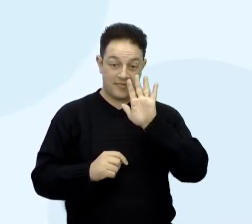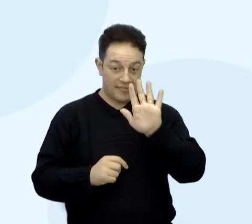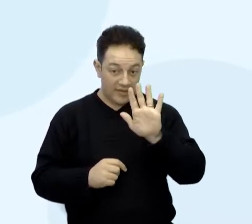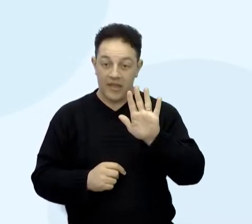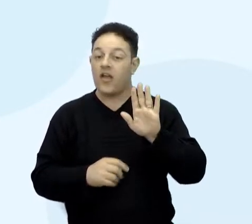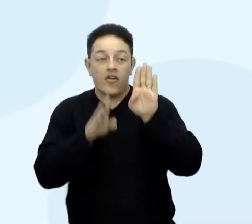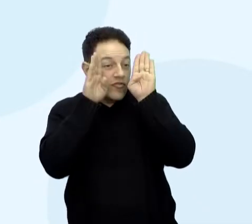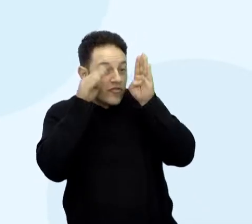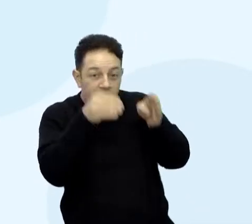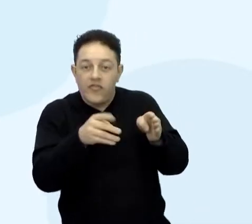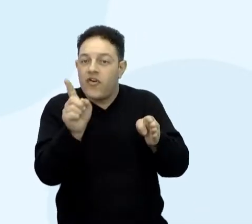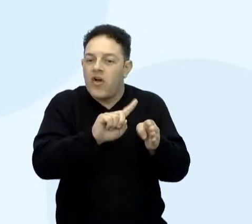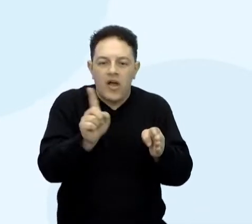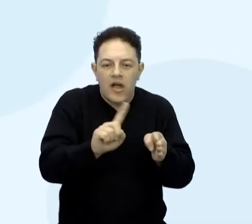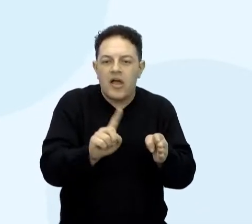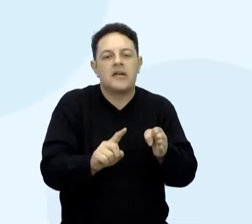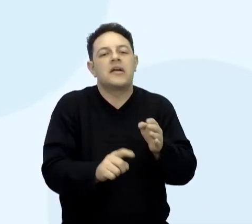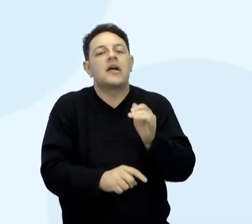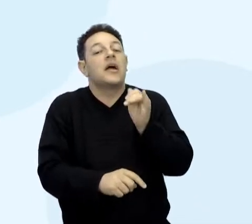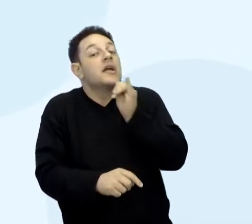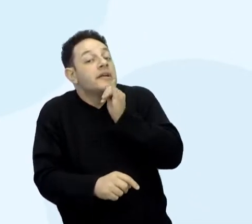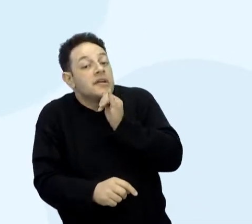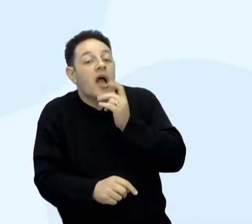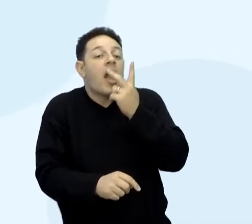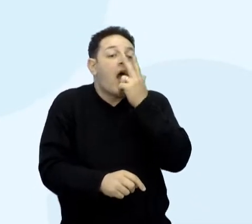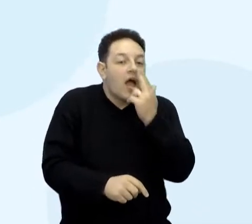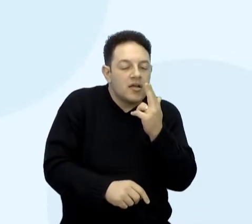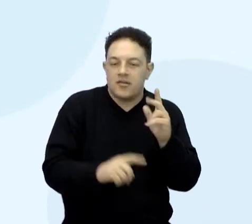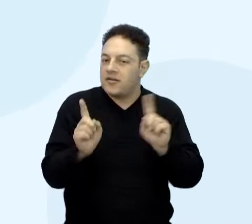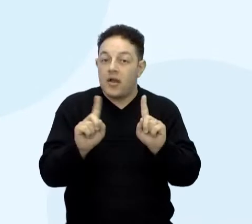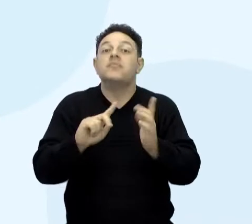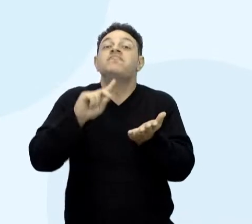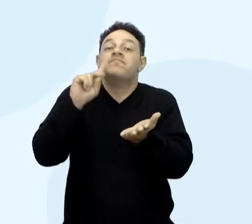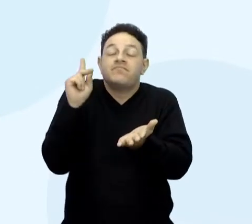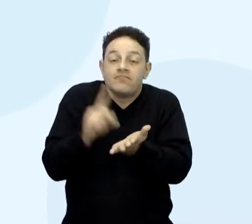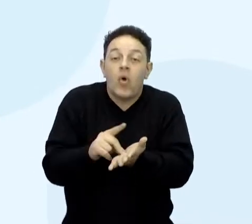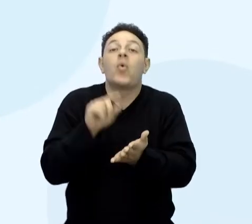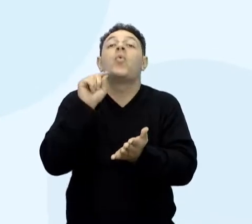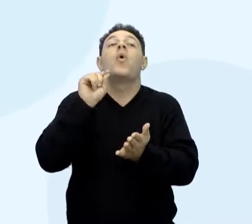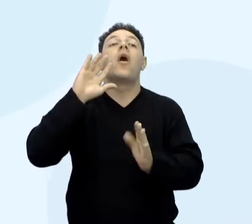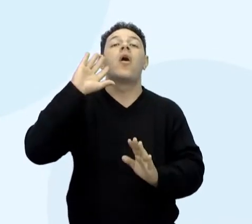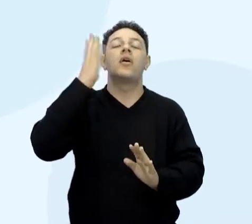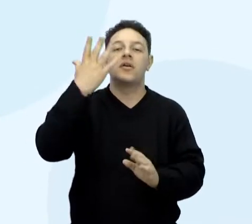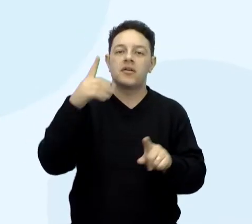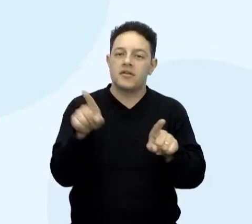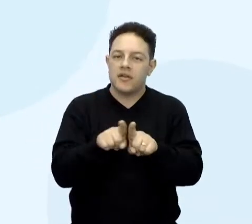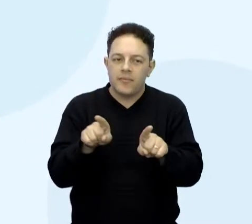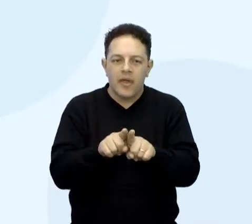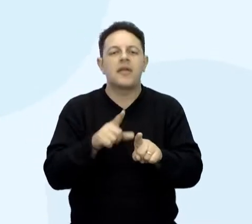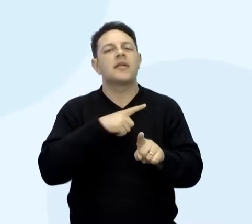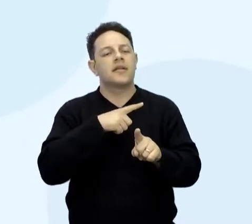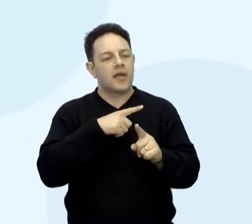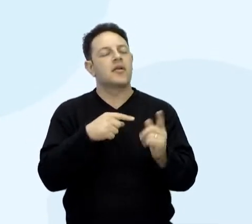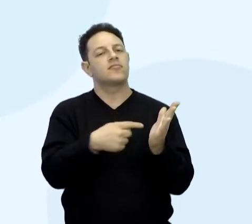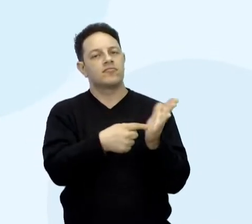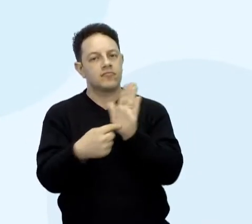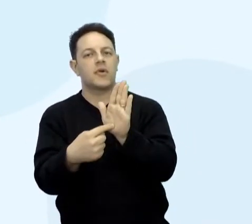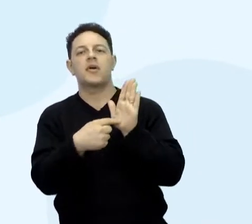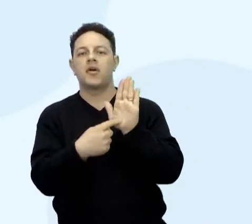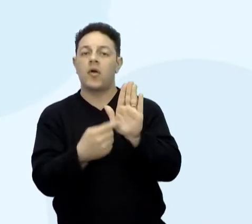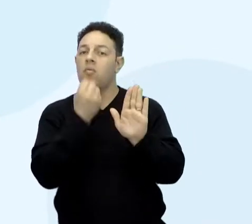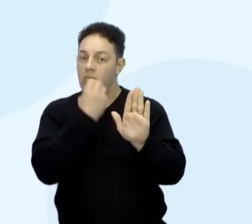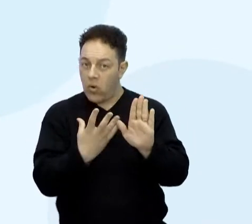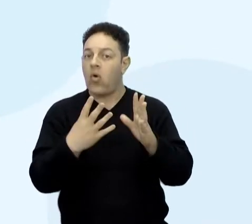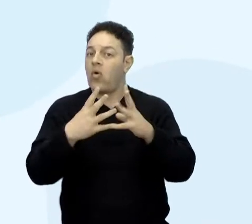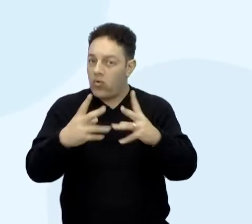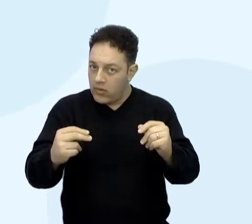foco para intenções, mas para o que já está sendo realizado e apresenta resultados mesmo que iniciais. Então, isso